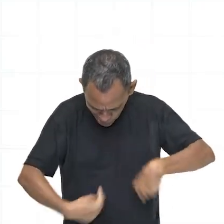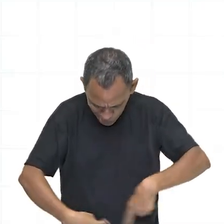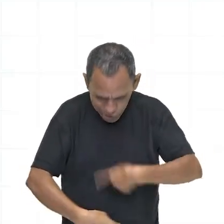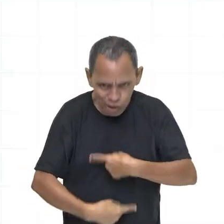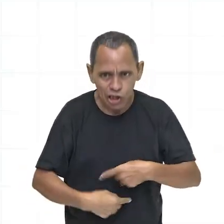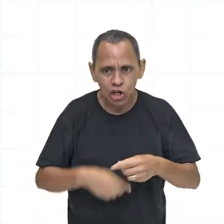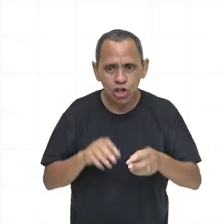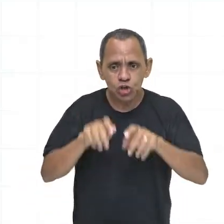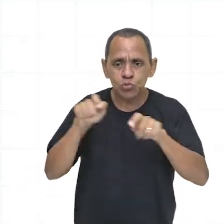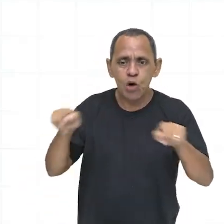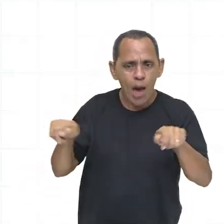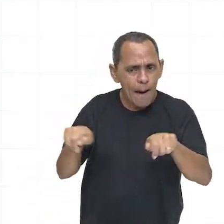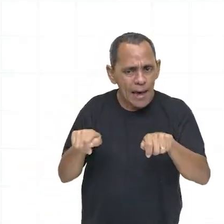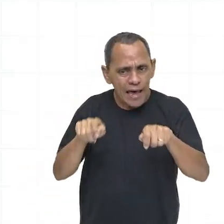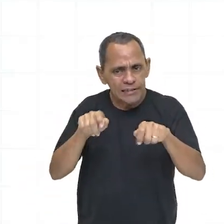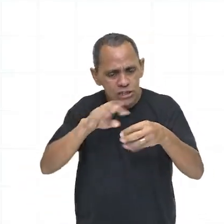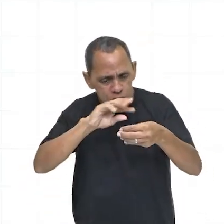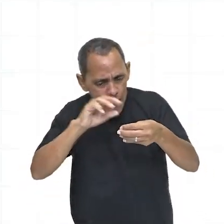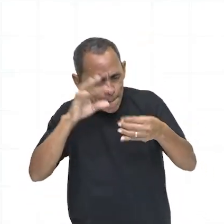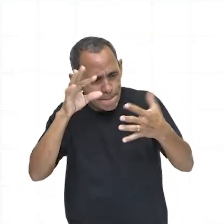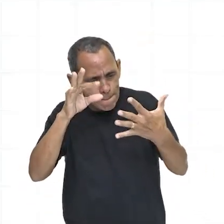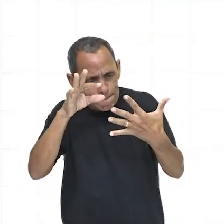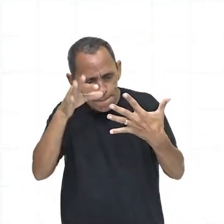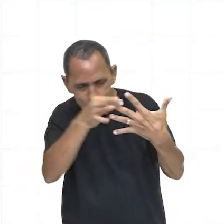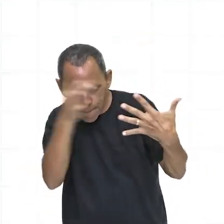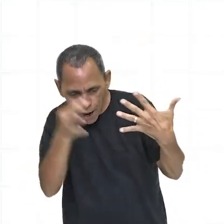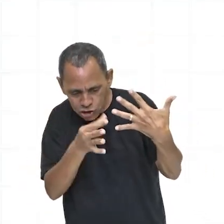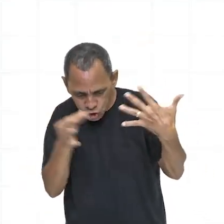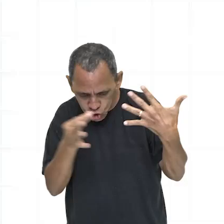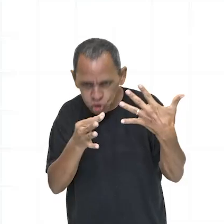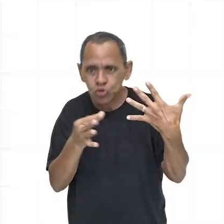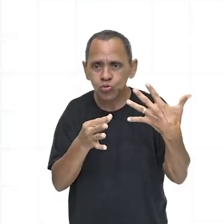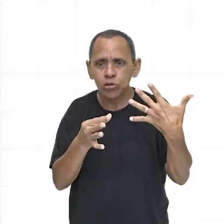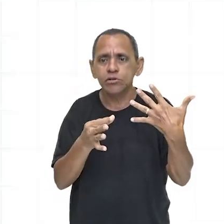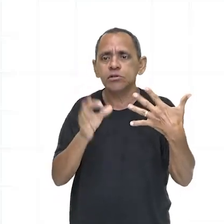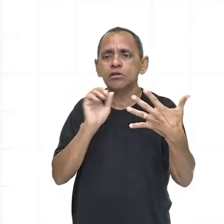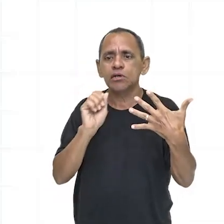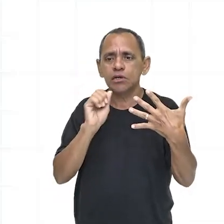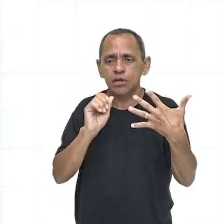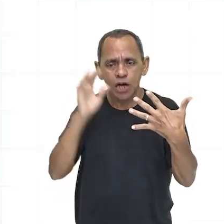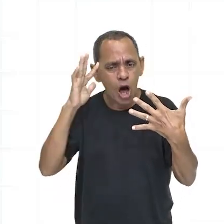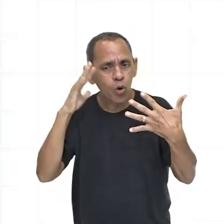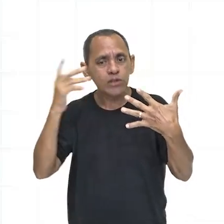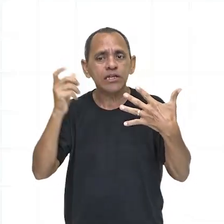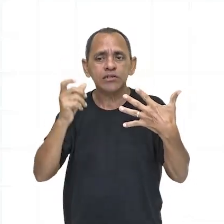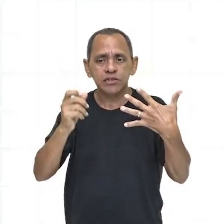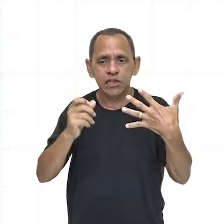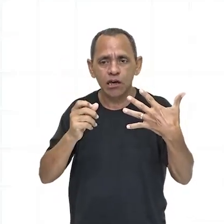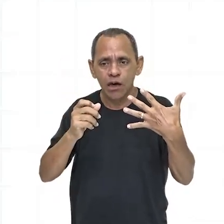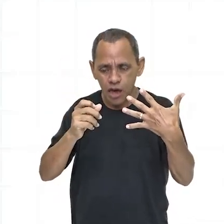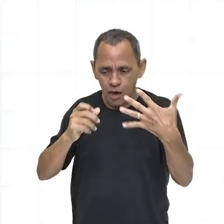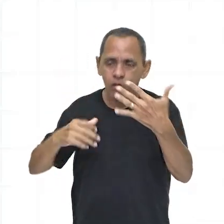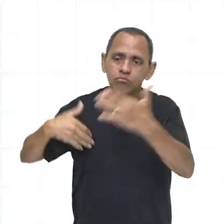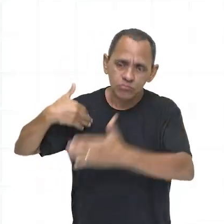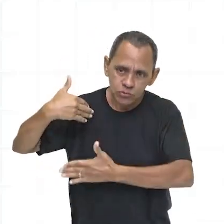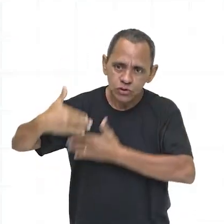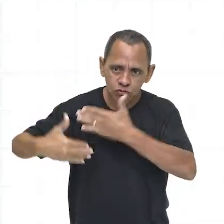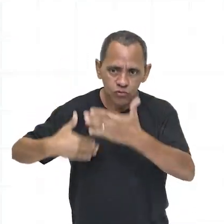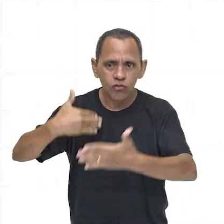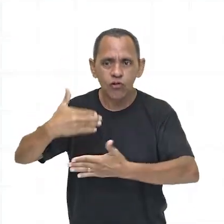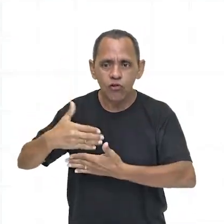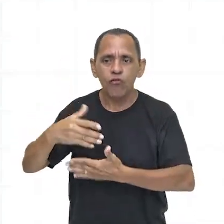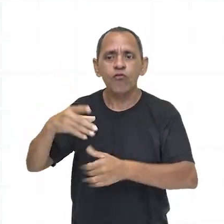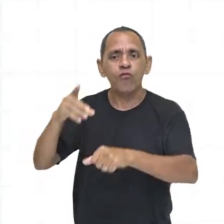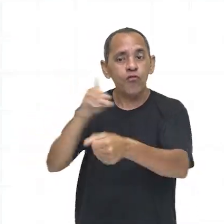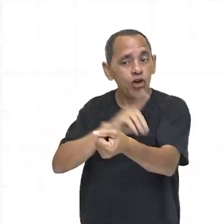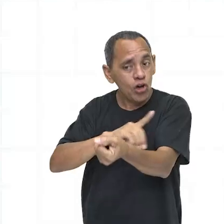as suas células não conseguem dar conta disso. E aí você começa a desenvolver, então, diabetes do tipo